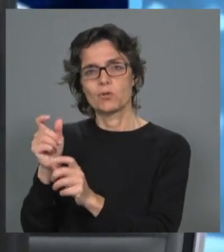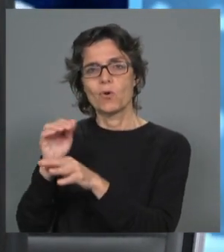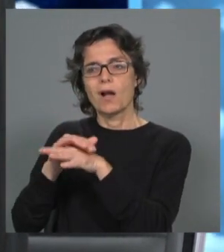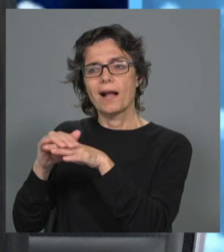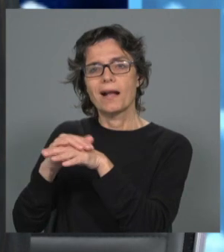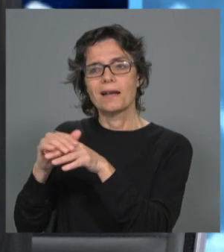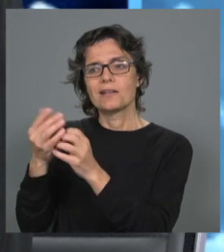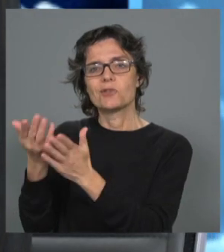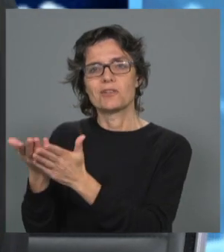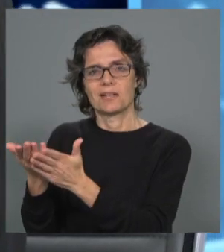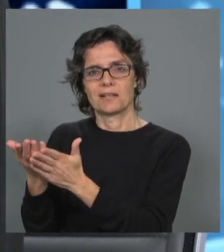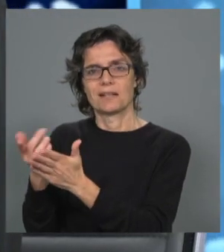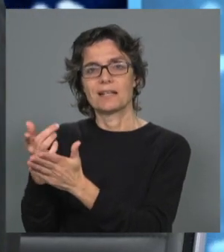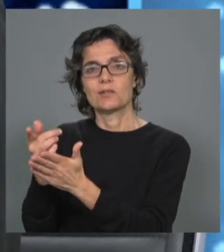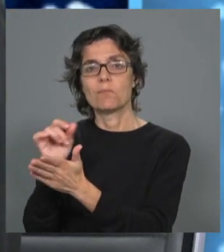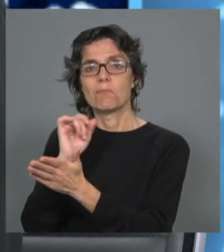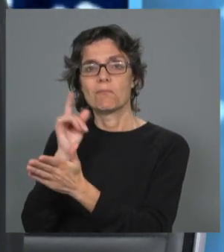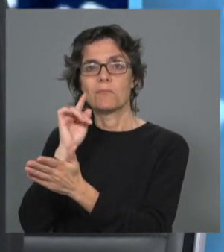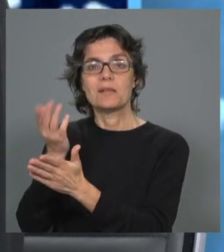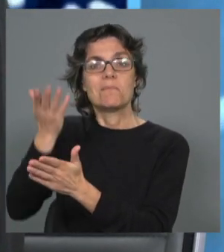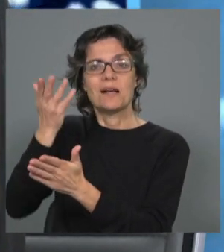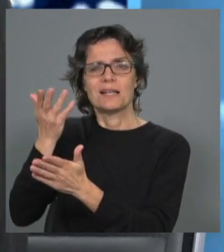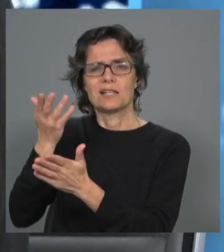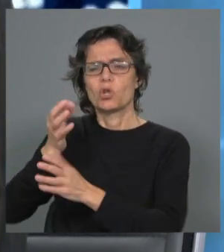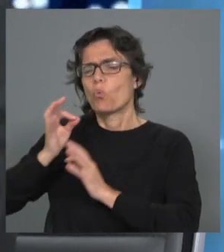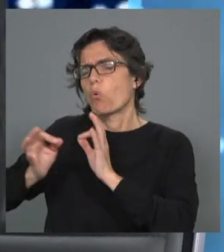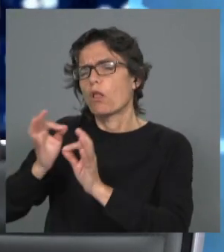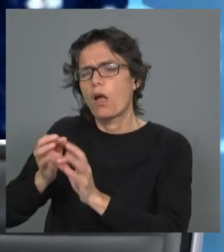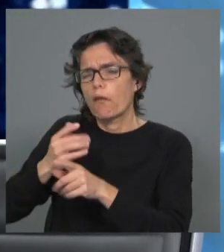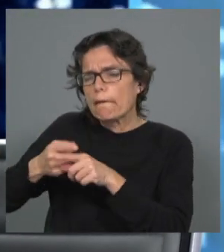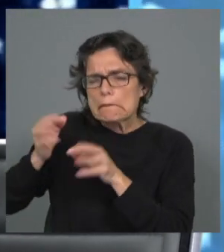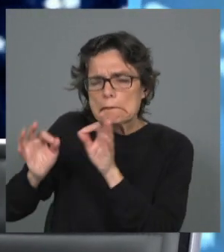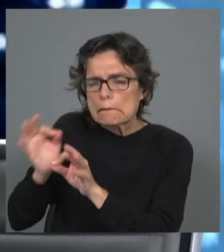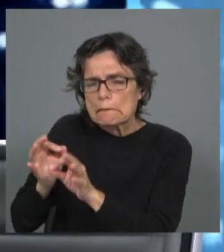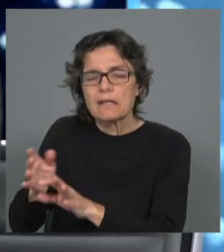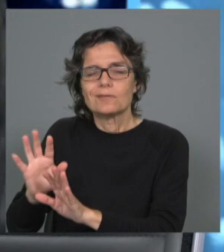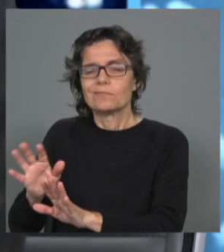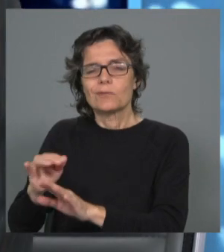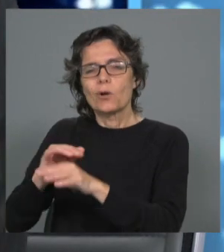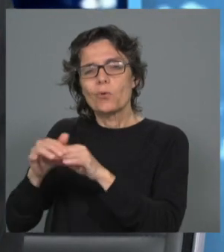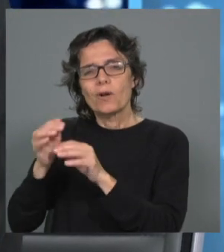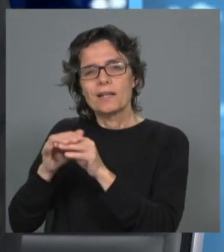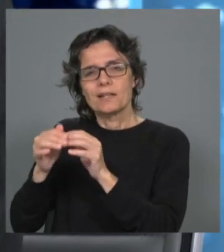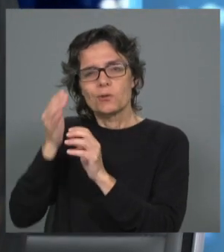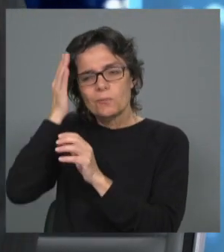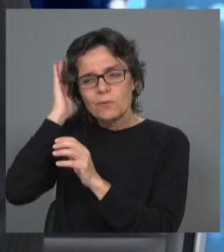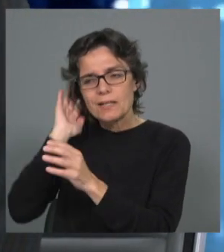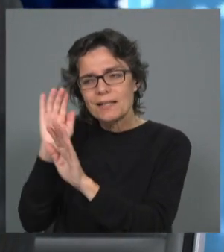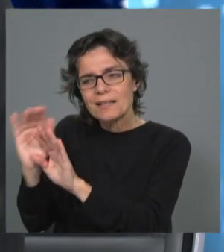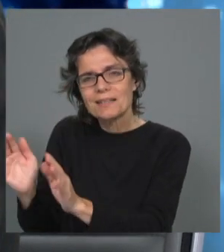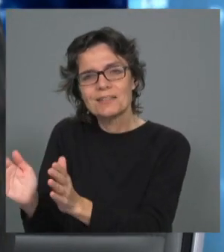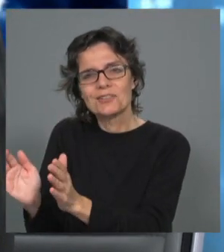o que se possa fazer. Quando nós trabalhamos com as pessoas de mais idade, quando trabalhamos, por